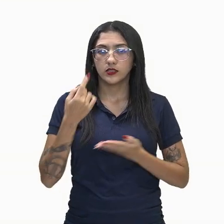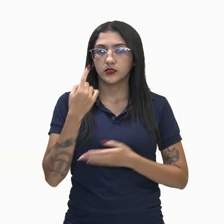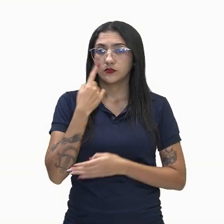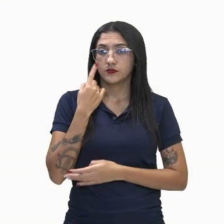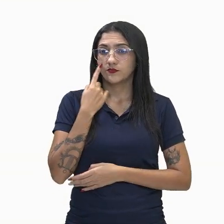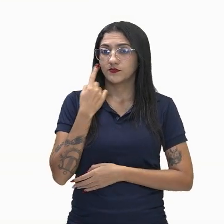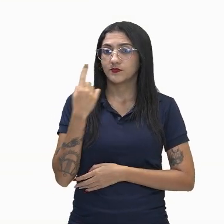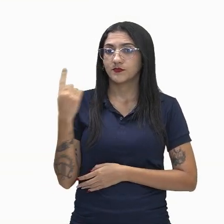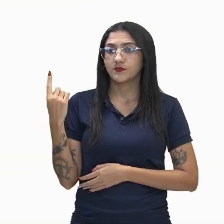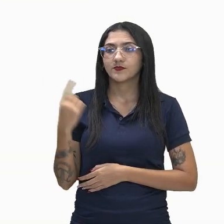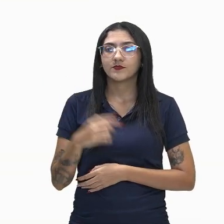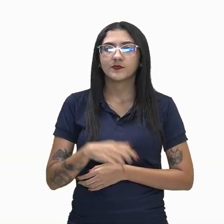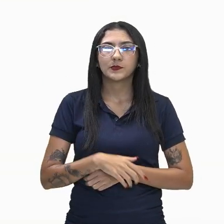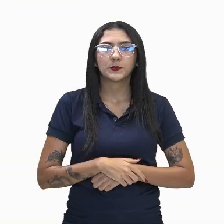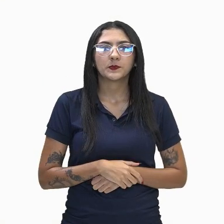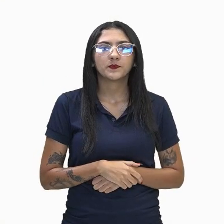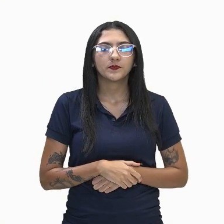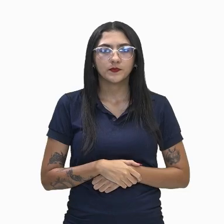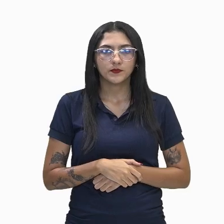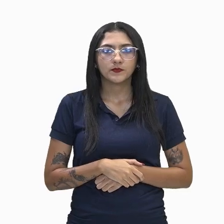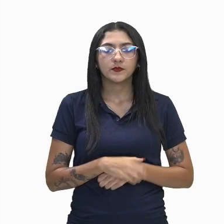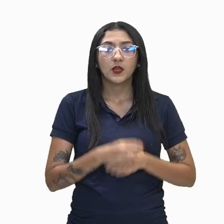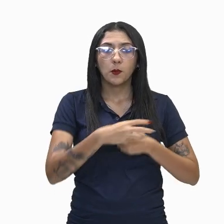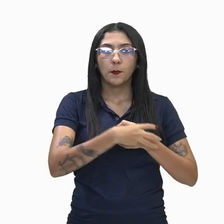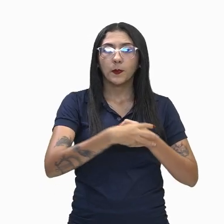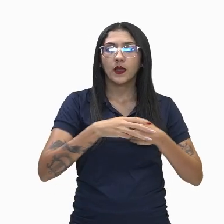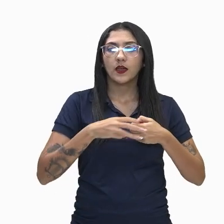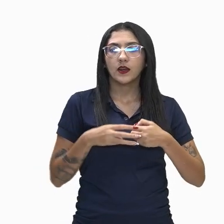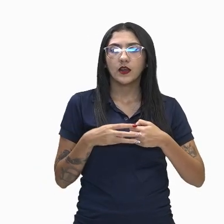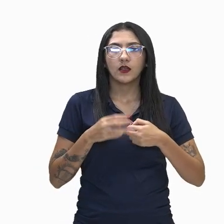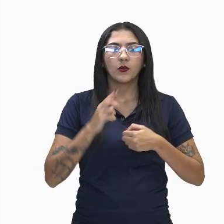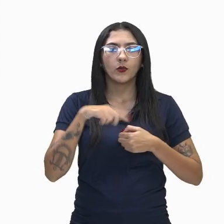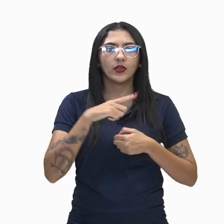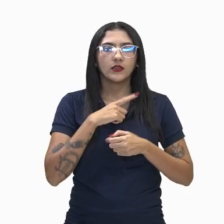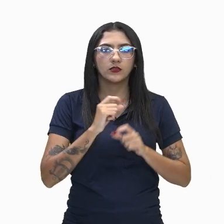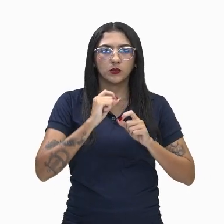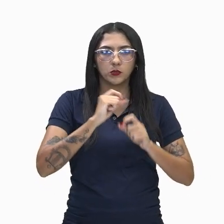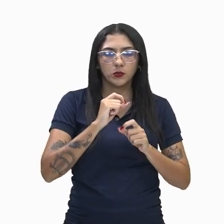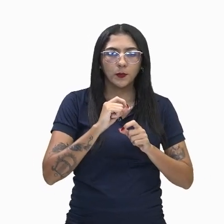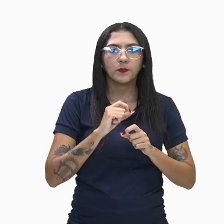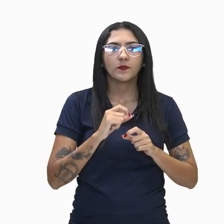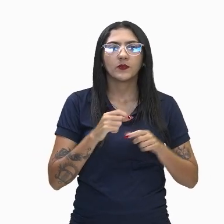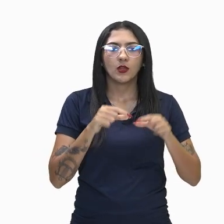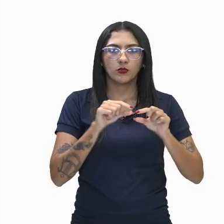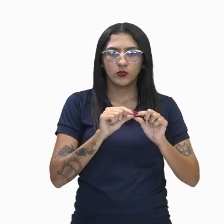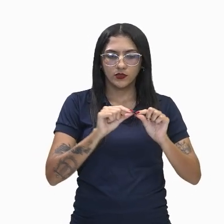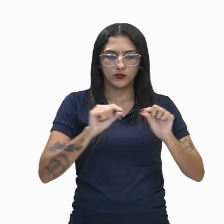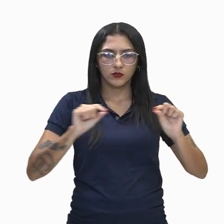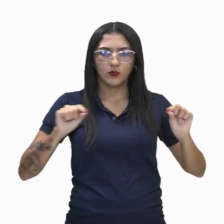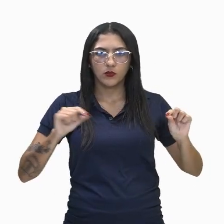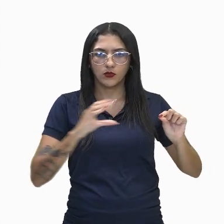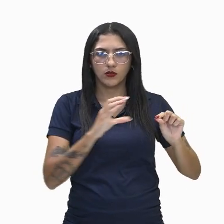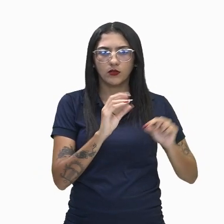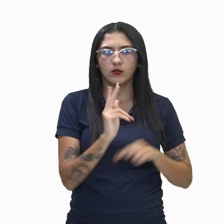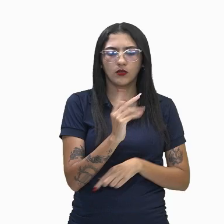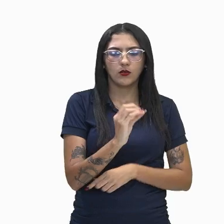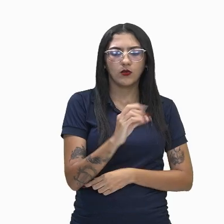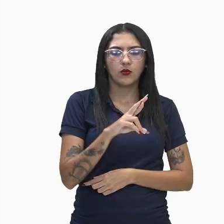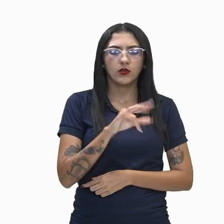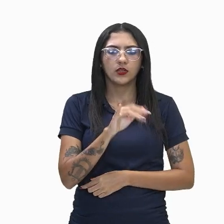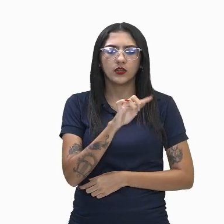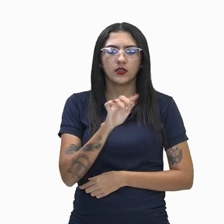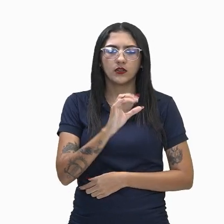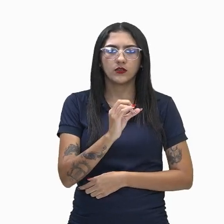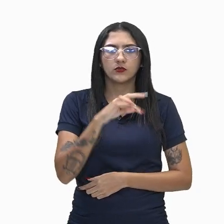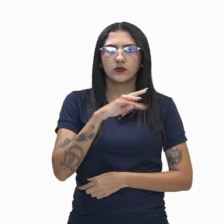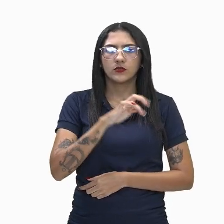Olha, os paralelos, eles são eixos, né, que estão no sentido horizontal, como a gente observou. Nós vimos a linha do